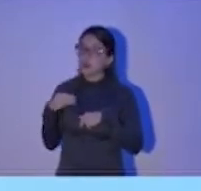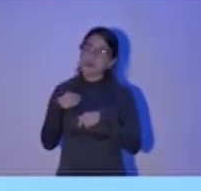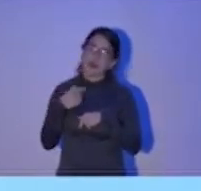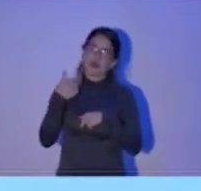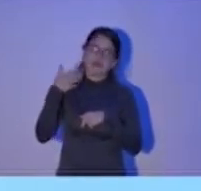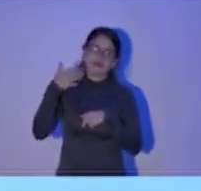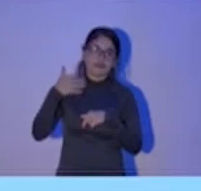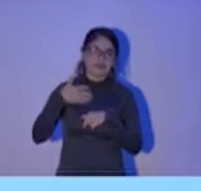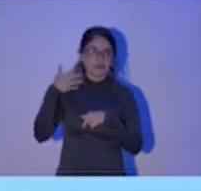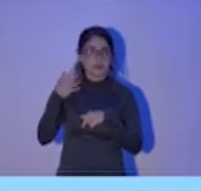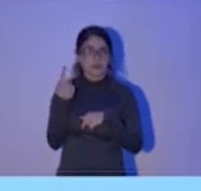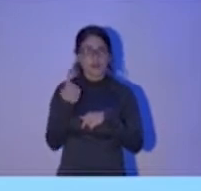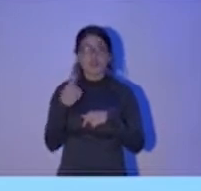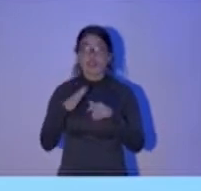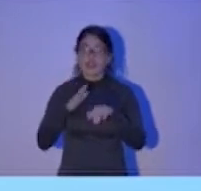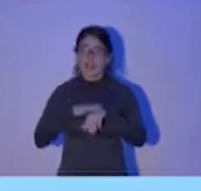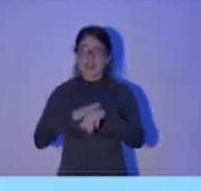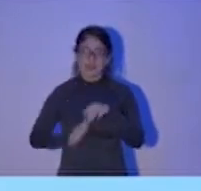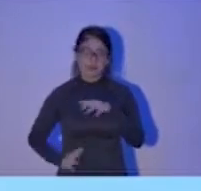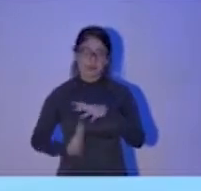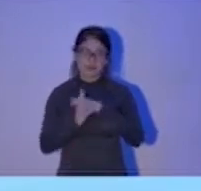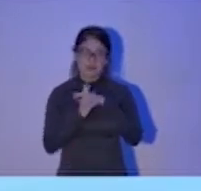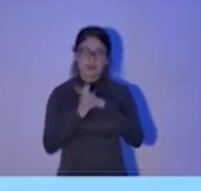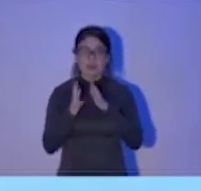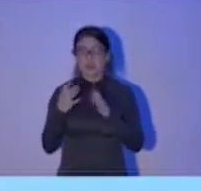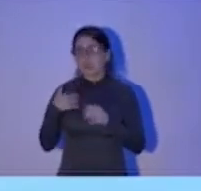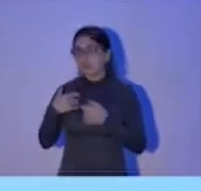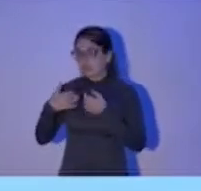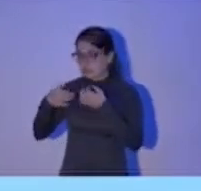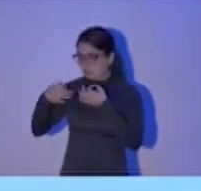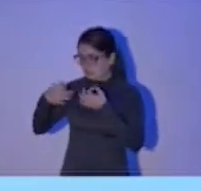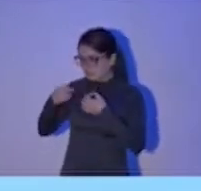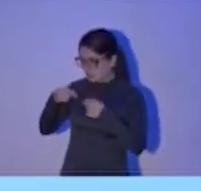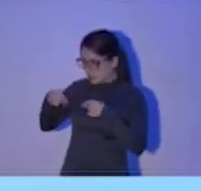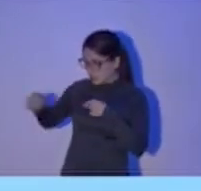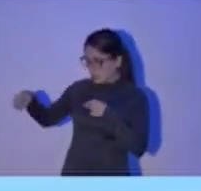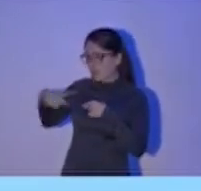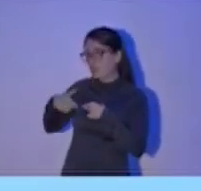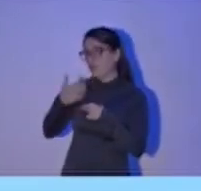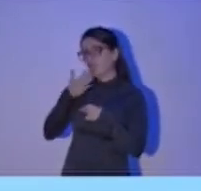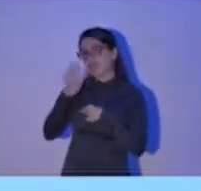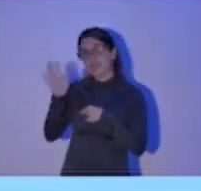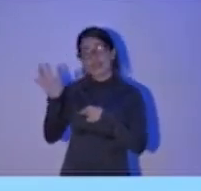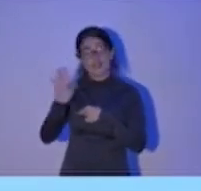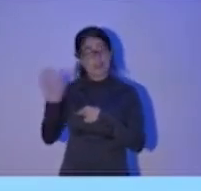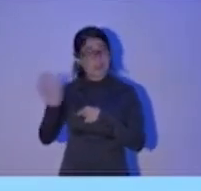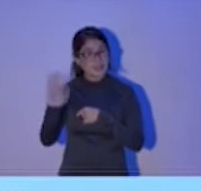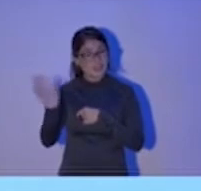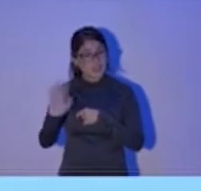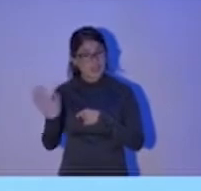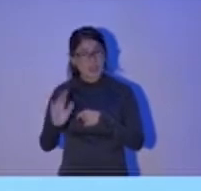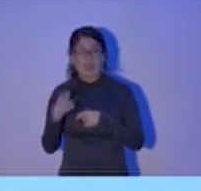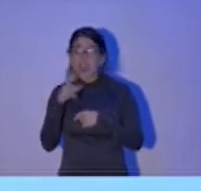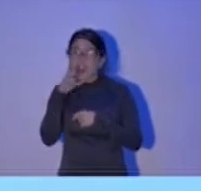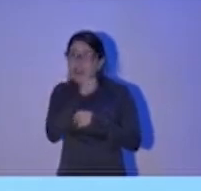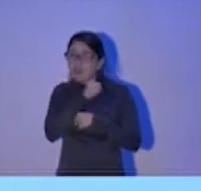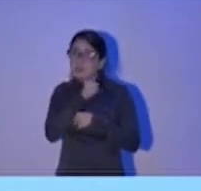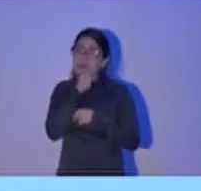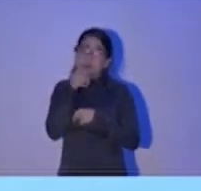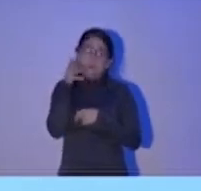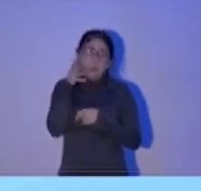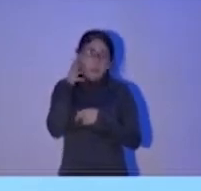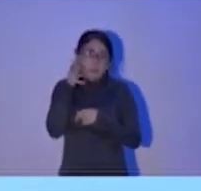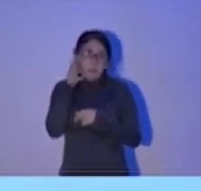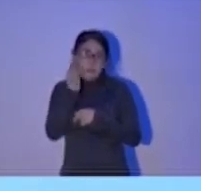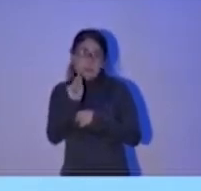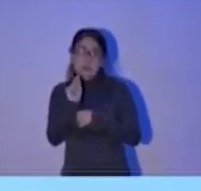nossa plateia. A gente já estourou o tempo, mas eu queria garantir que vocês pudessem se despedir e falar rapidinho. E queria falar para